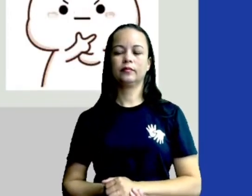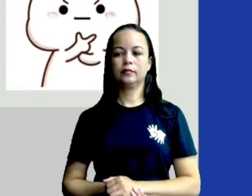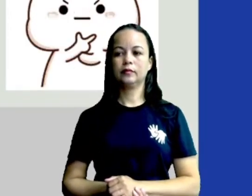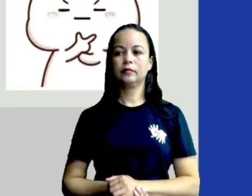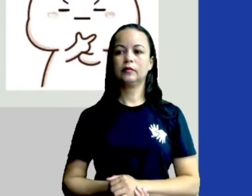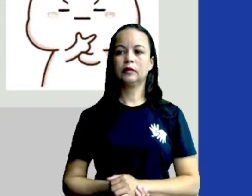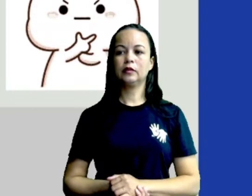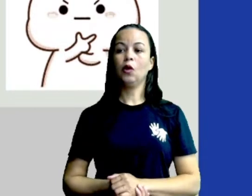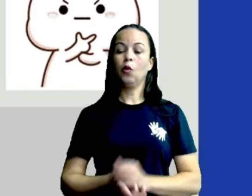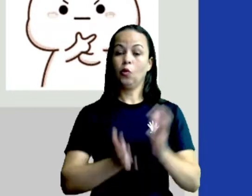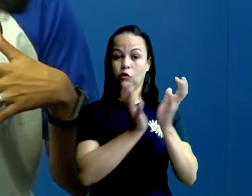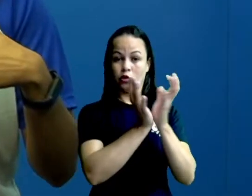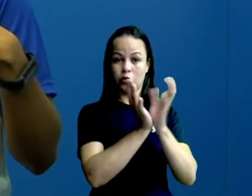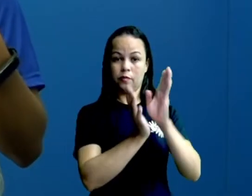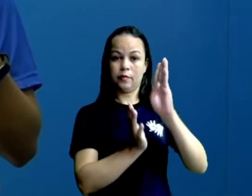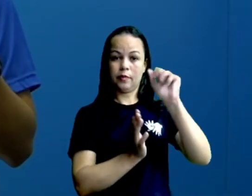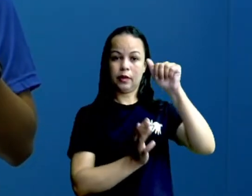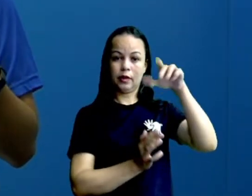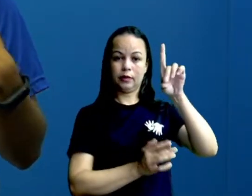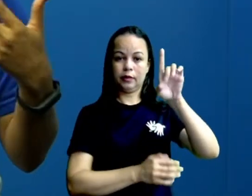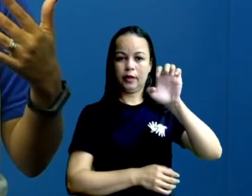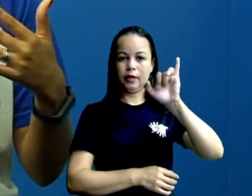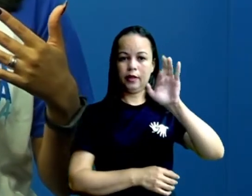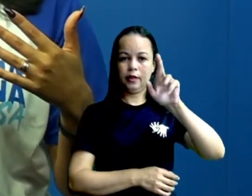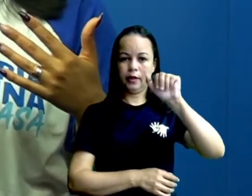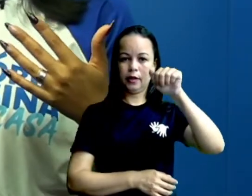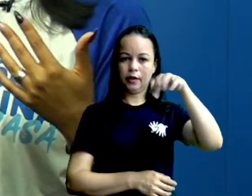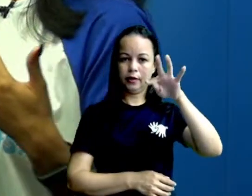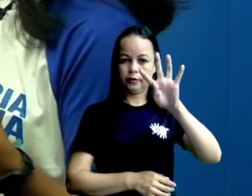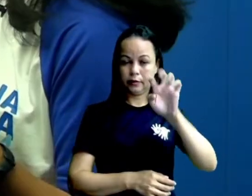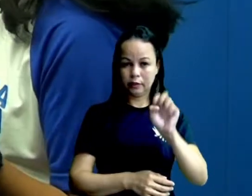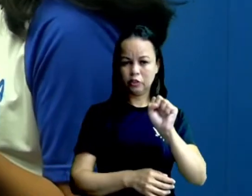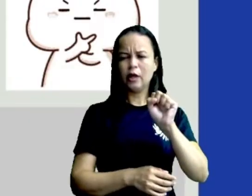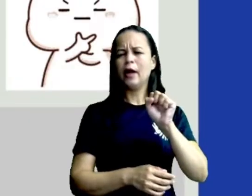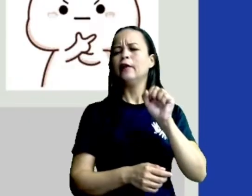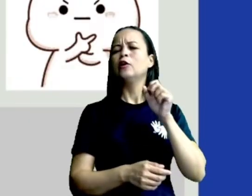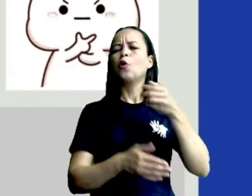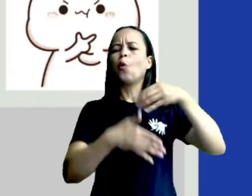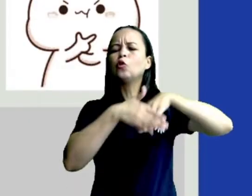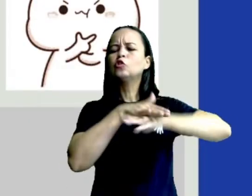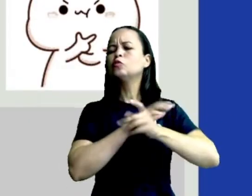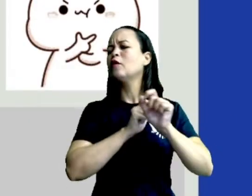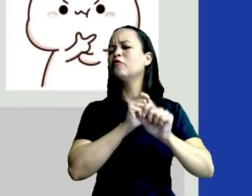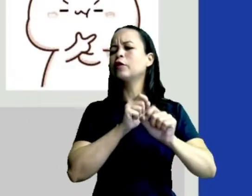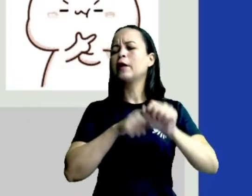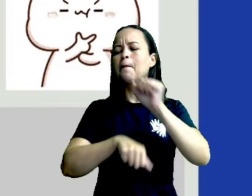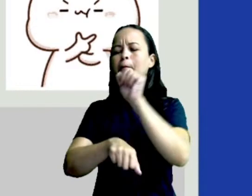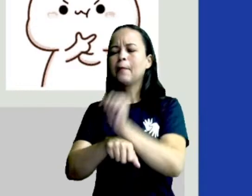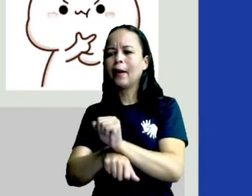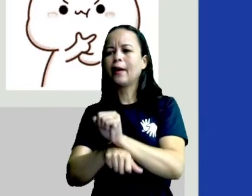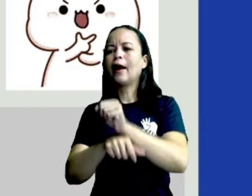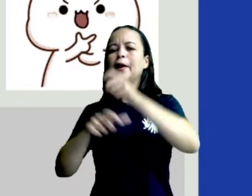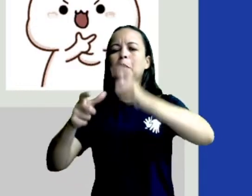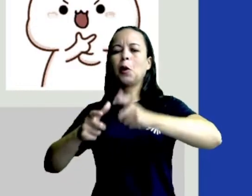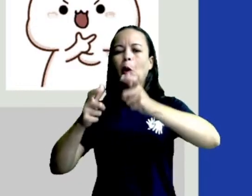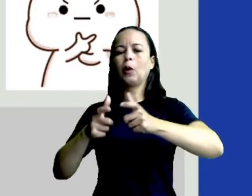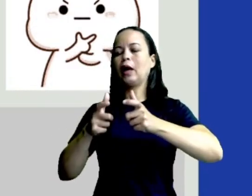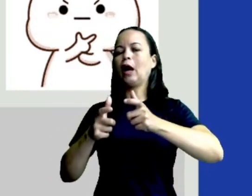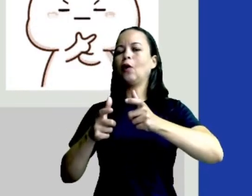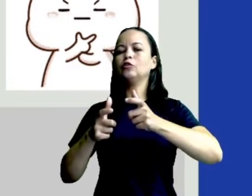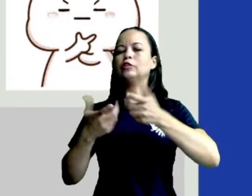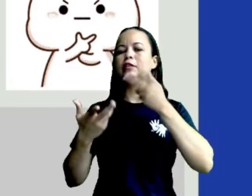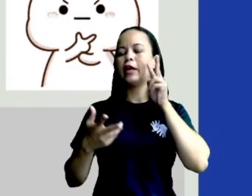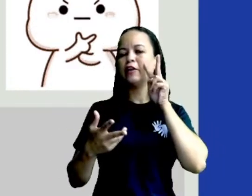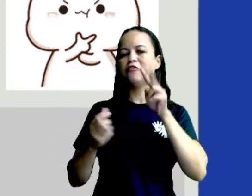Os bandeirantes costumavam parar para repousar em locais considerados seguros, que